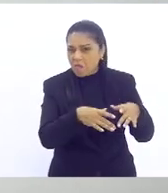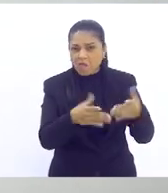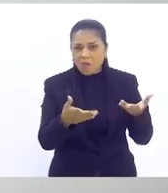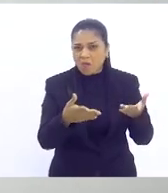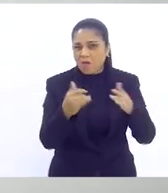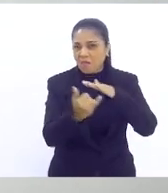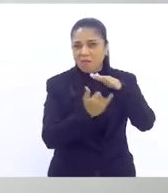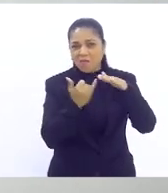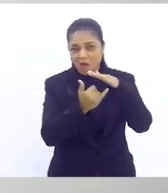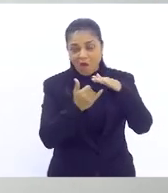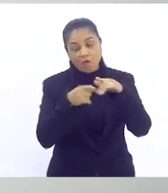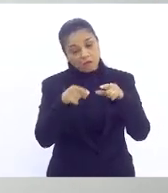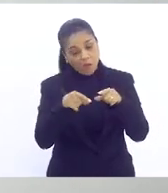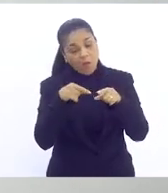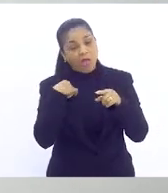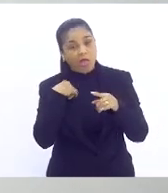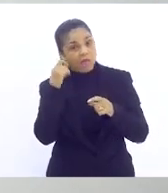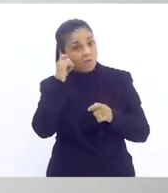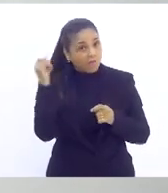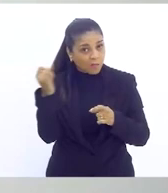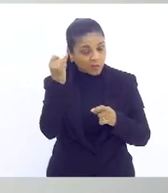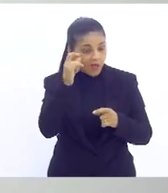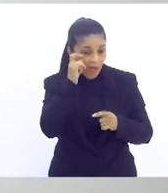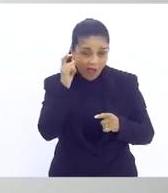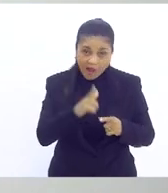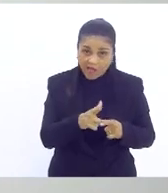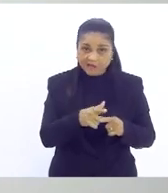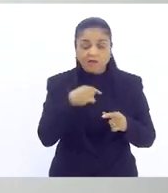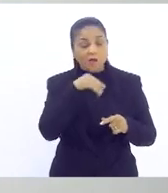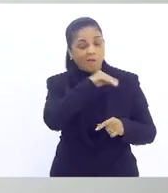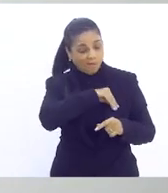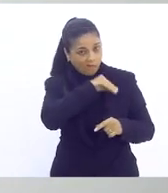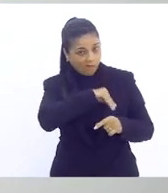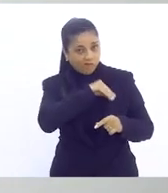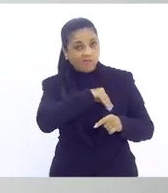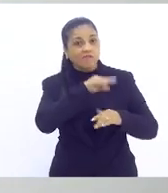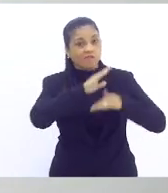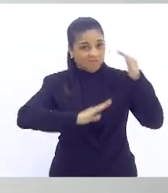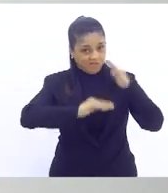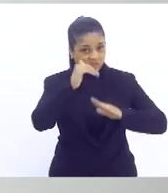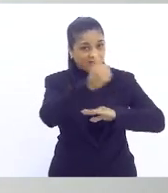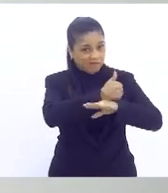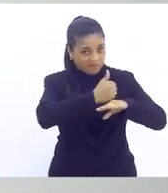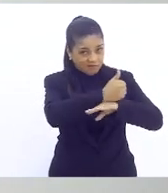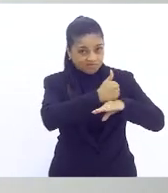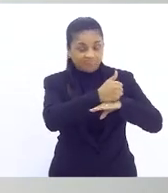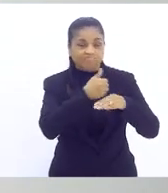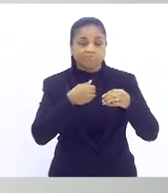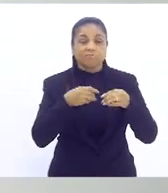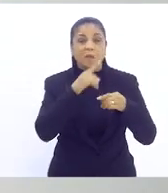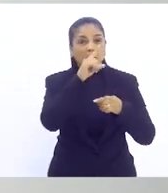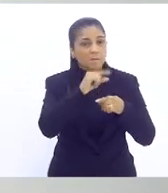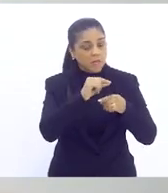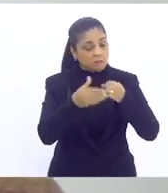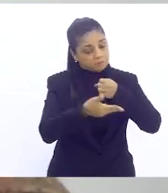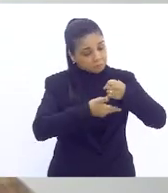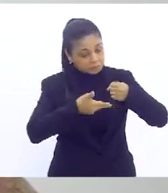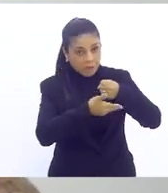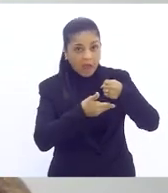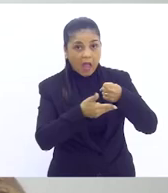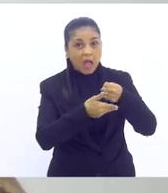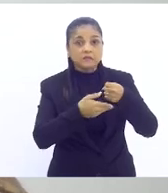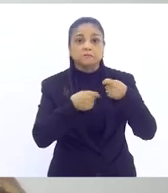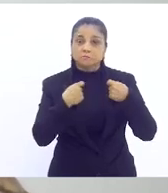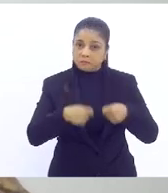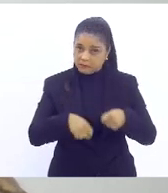é um alerta sobre a questão do salário mínimo profissional né que as profissões são regulamentadas têm o salário mínimo profissional eu tô com